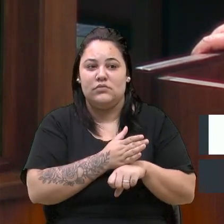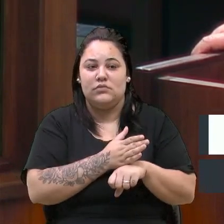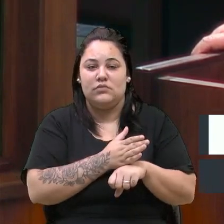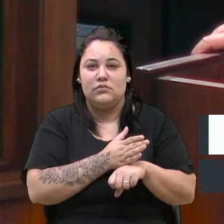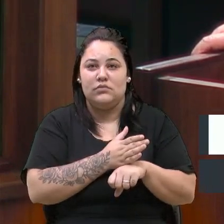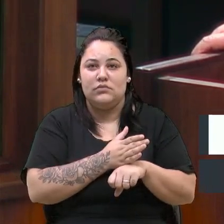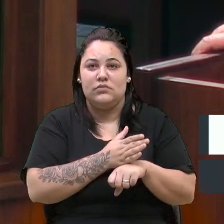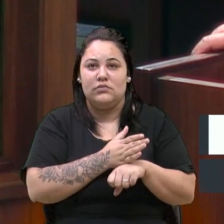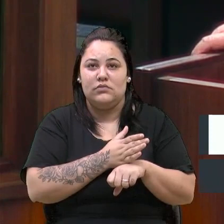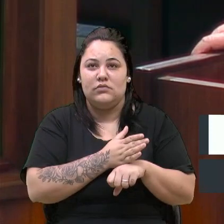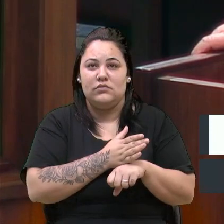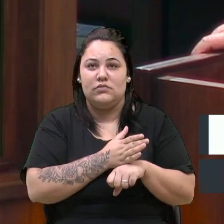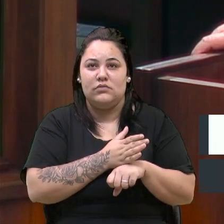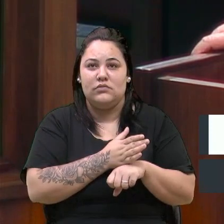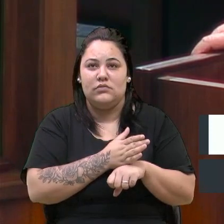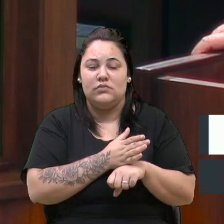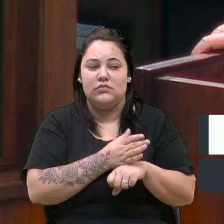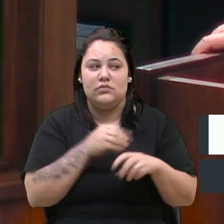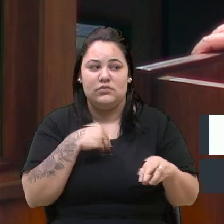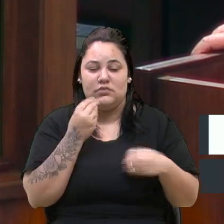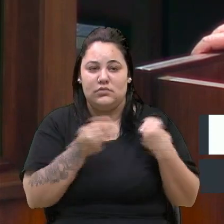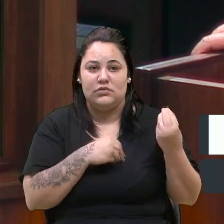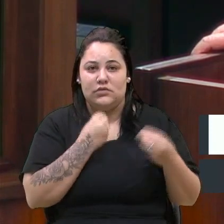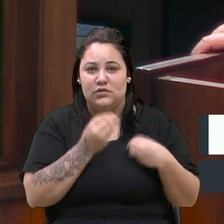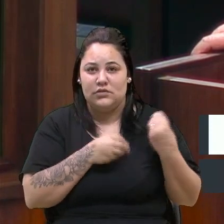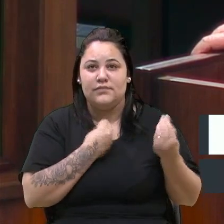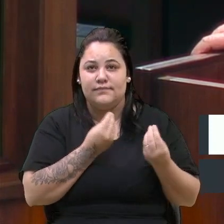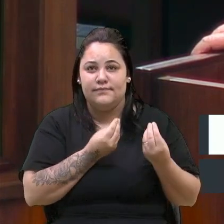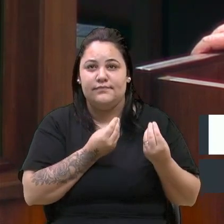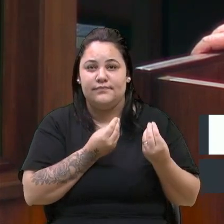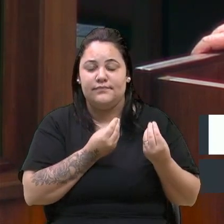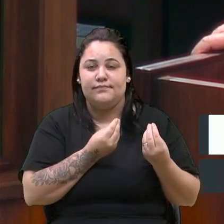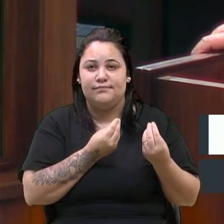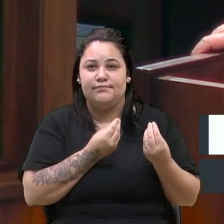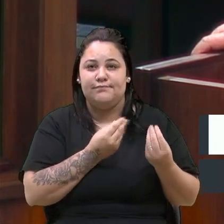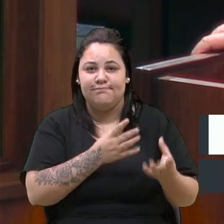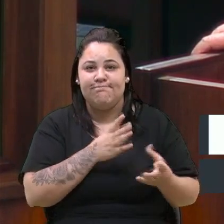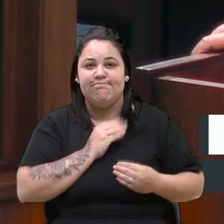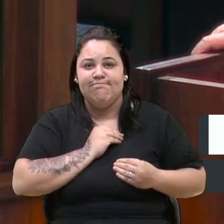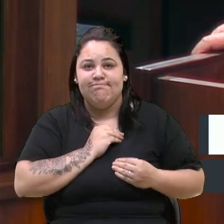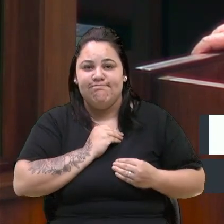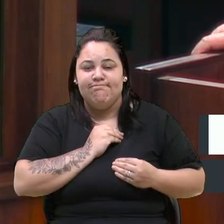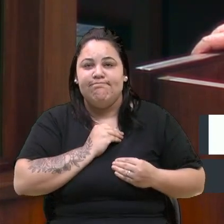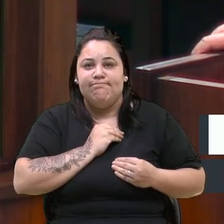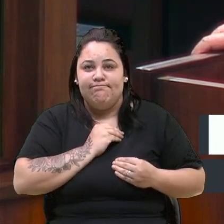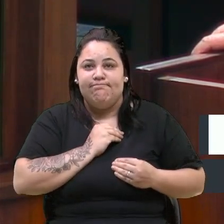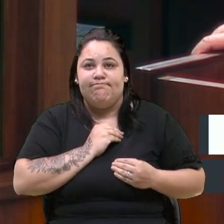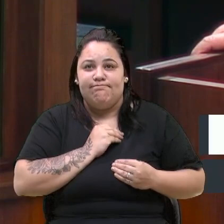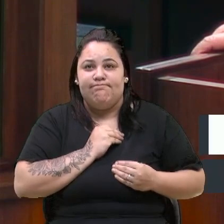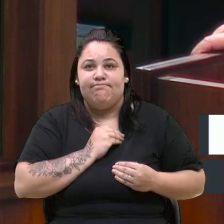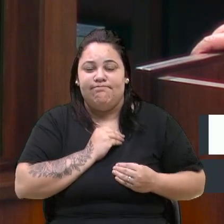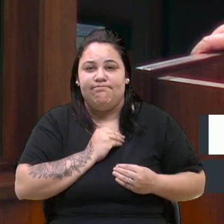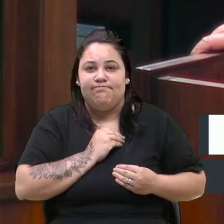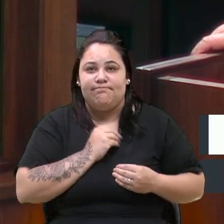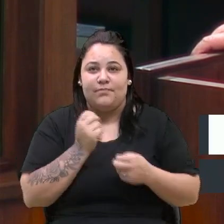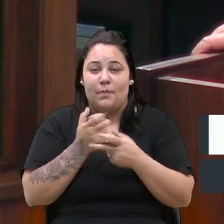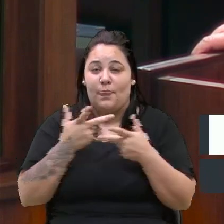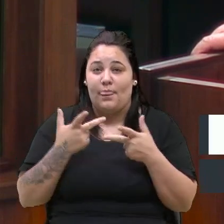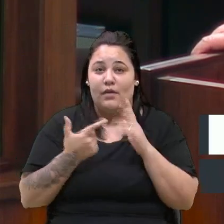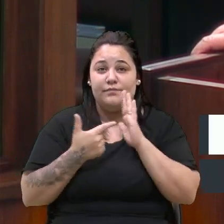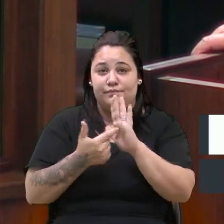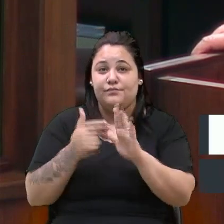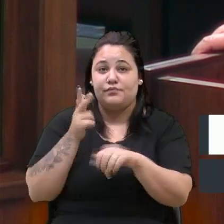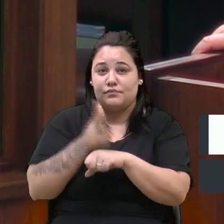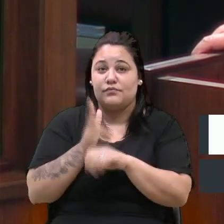porque eles sentem, dizem o que estão sentindo na pele mesmo, na questão de uma senhora que eu mostrei aqui o vídeo já